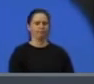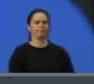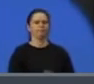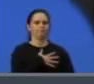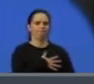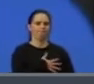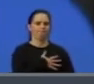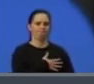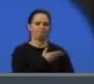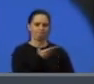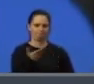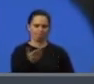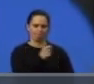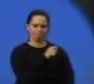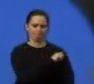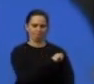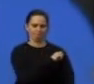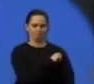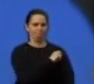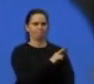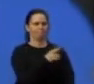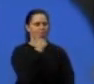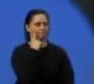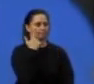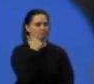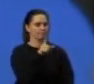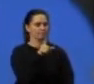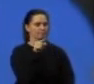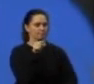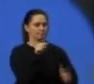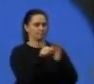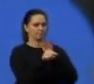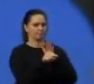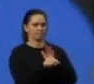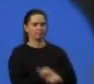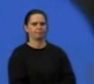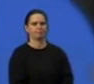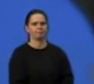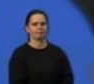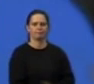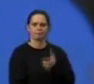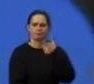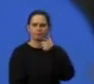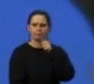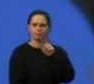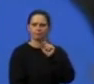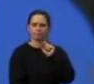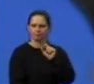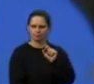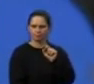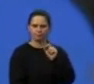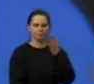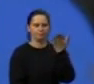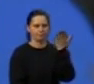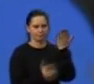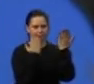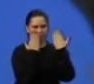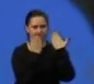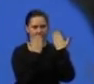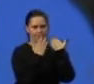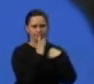Prezado aluno, vamos então repetir a questão para podermos verificar a